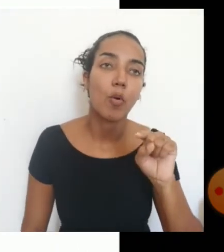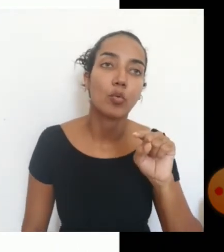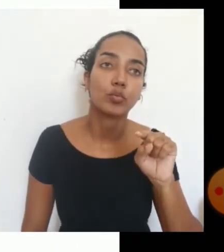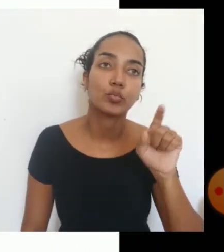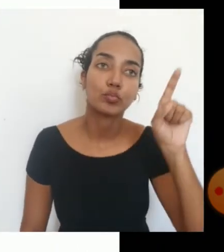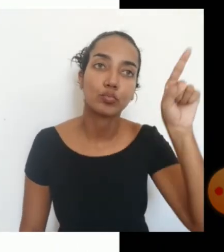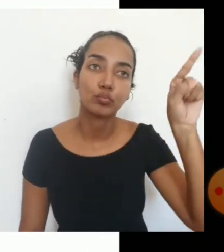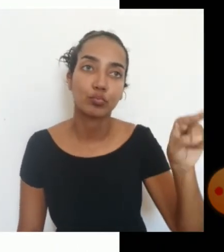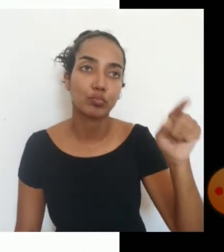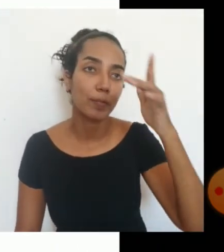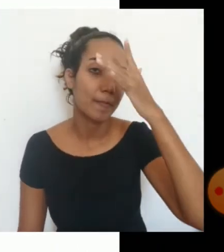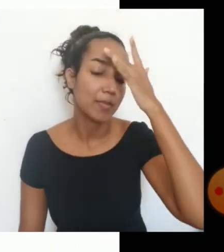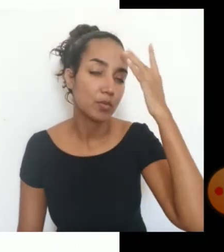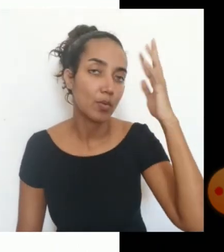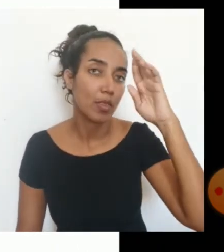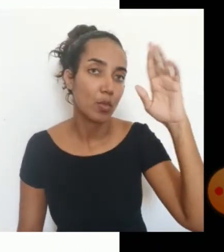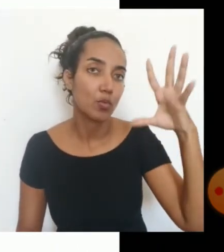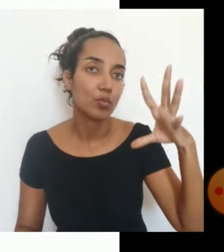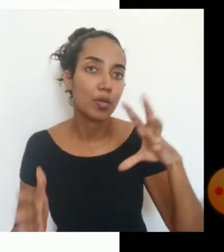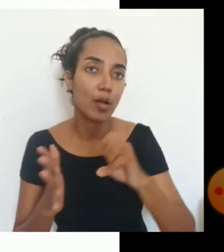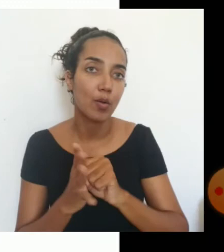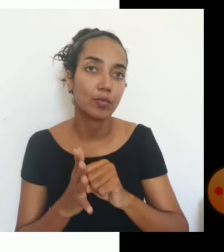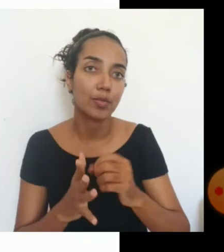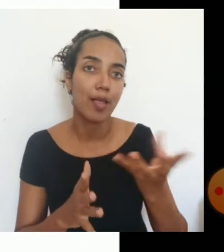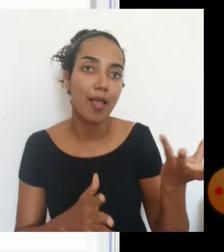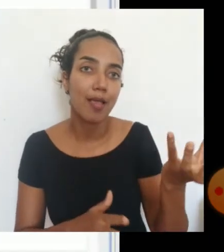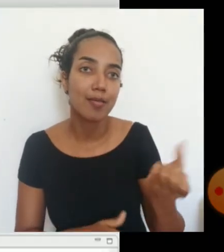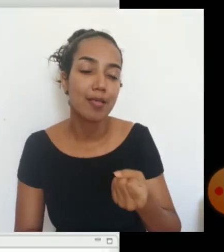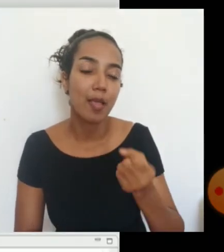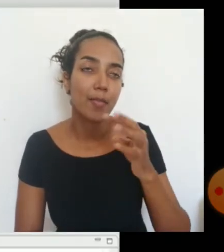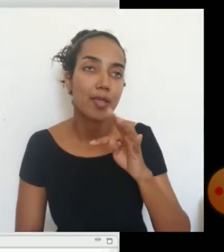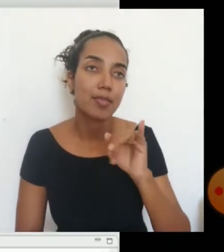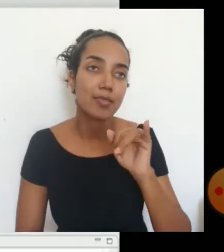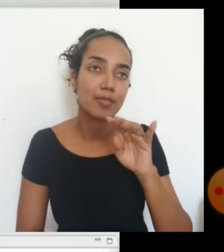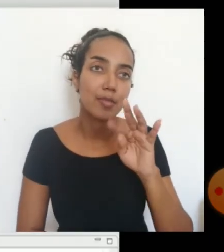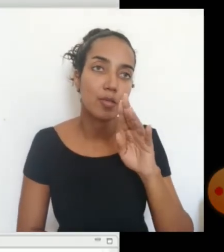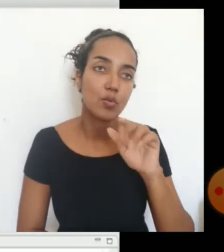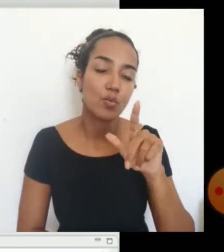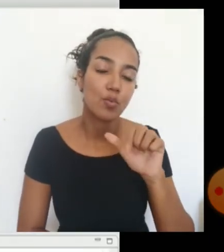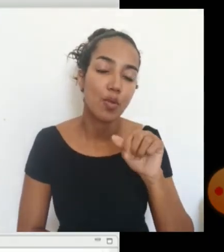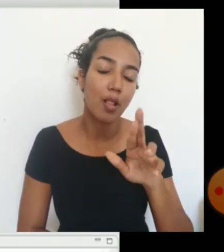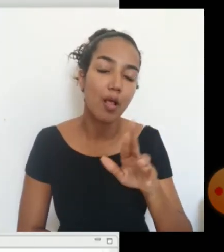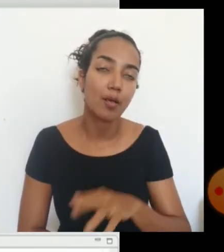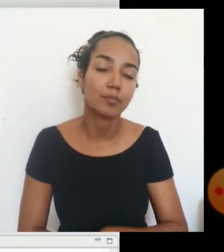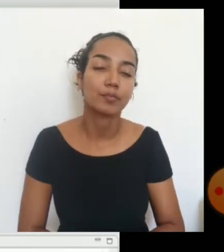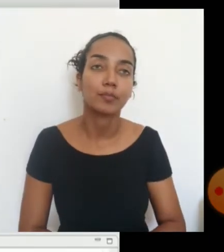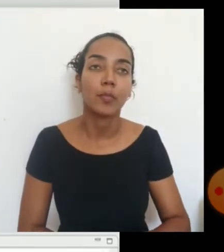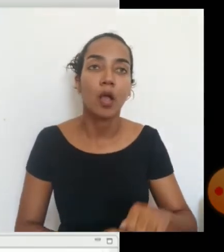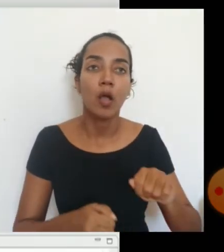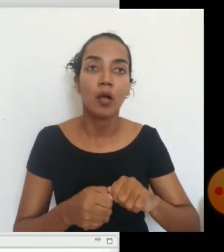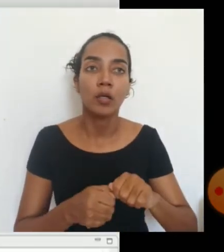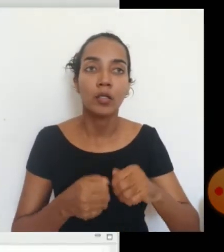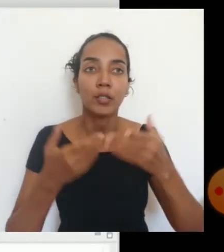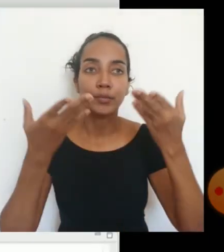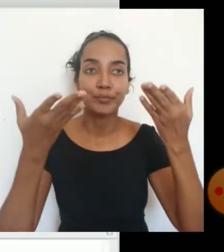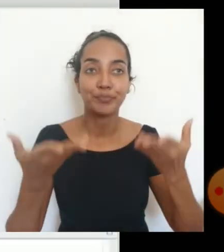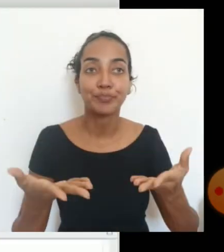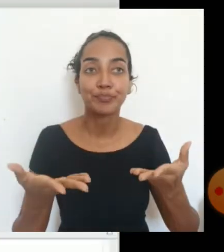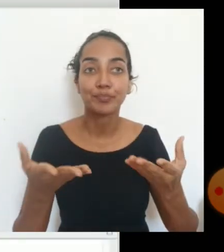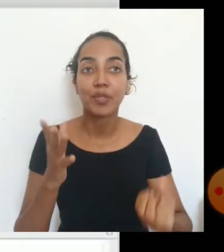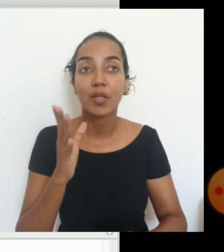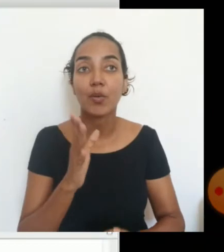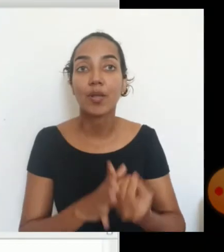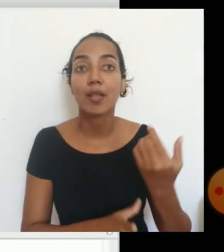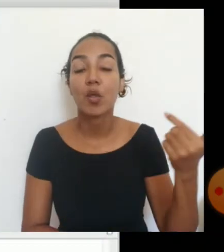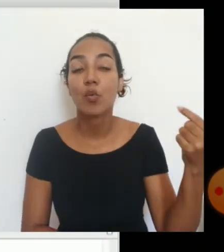Ao fazer isso, eu acabei de criar uma segunda forma alternativa para a criação